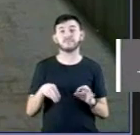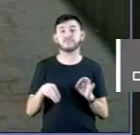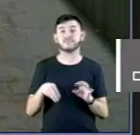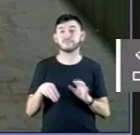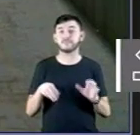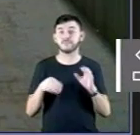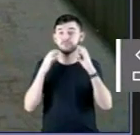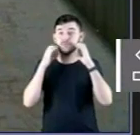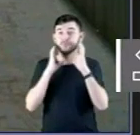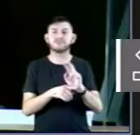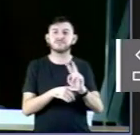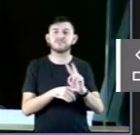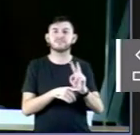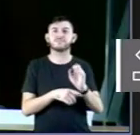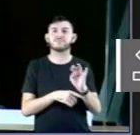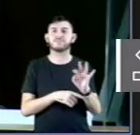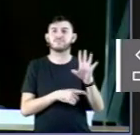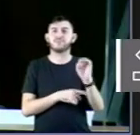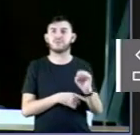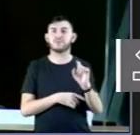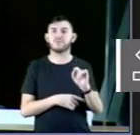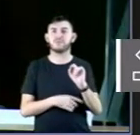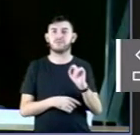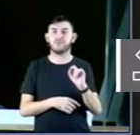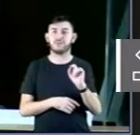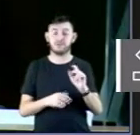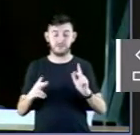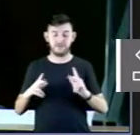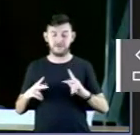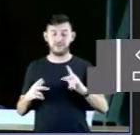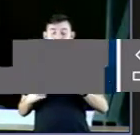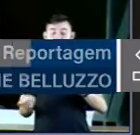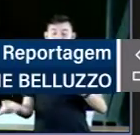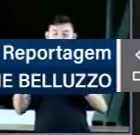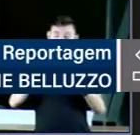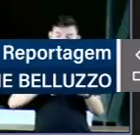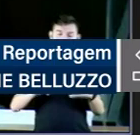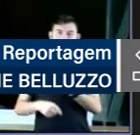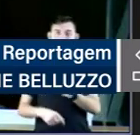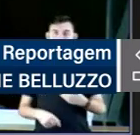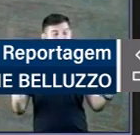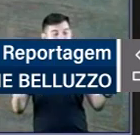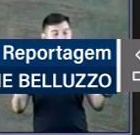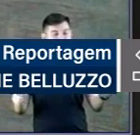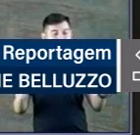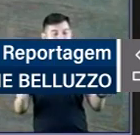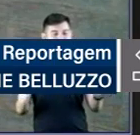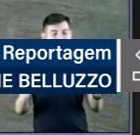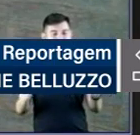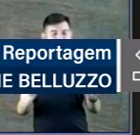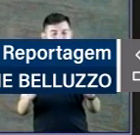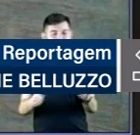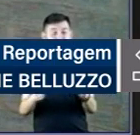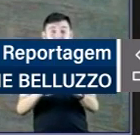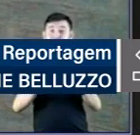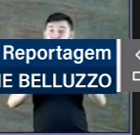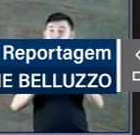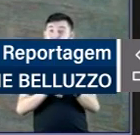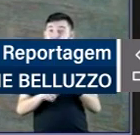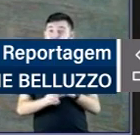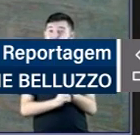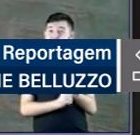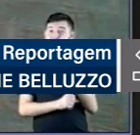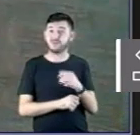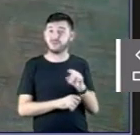é a última sessão plenária do Tribunal de Contas da União da qual Raimundo Carrero participou teve homenagens ao